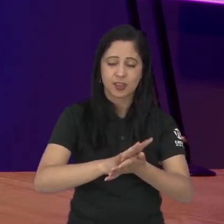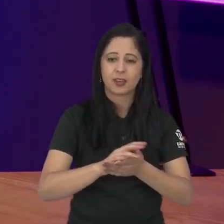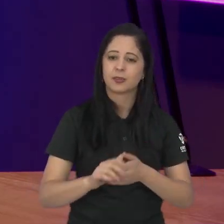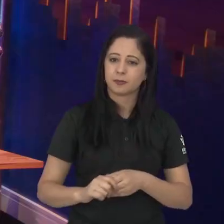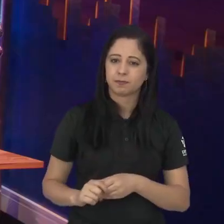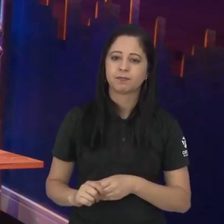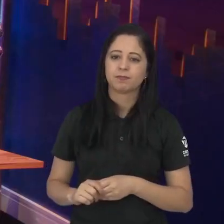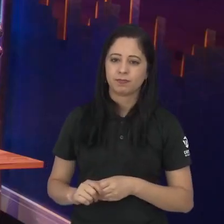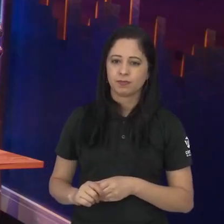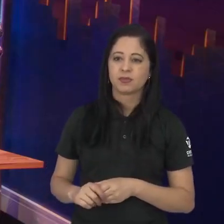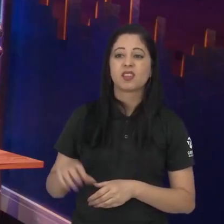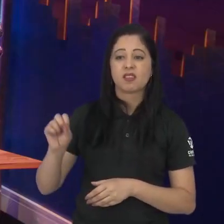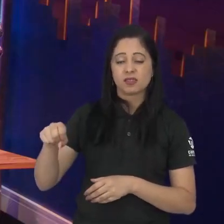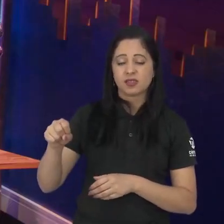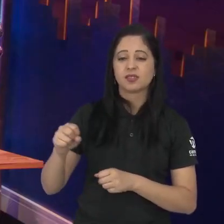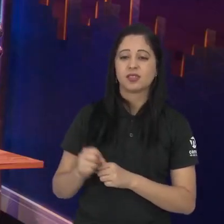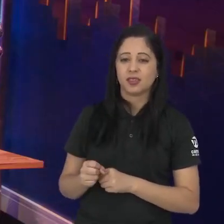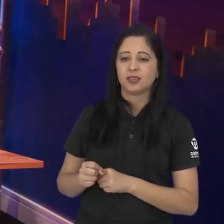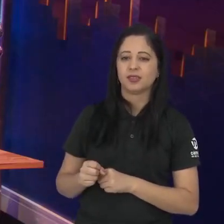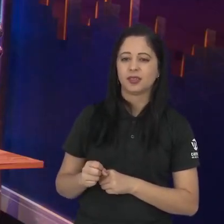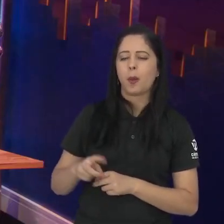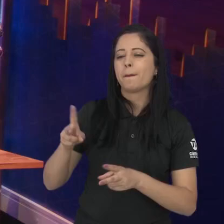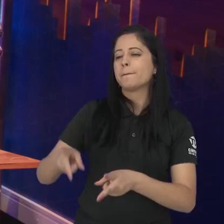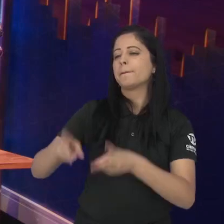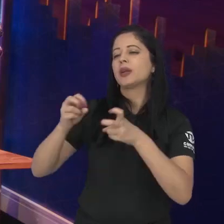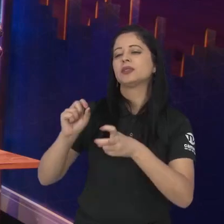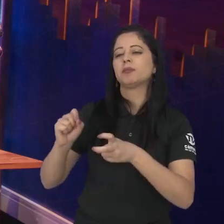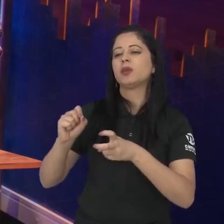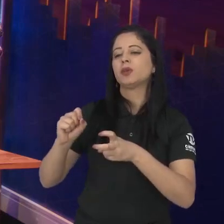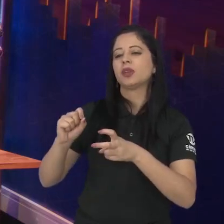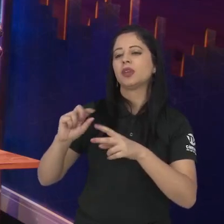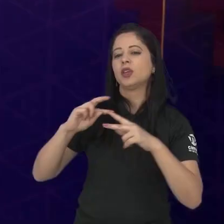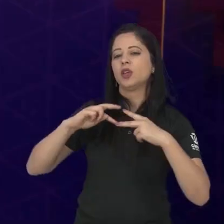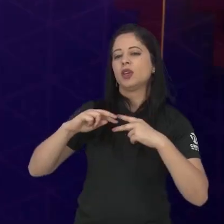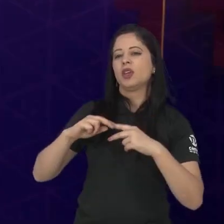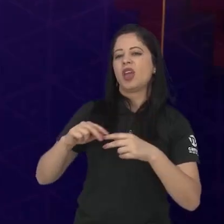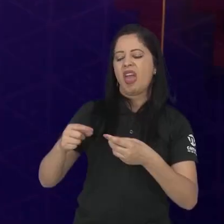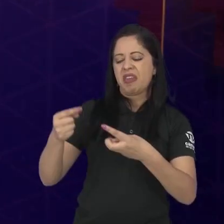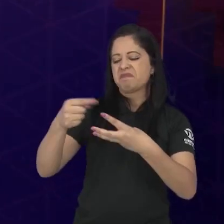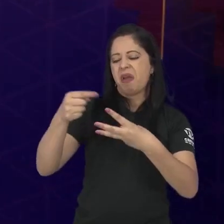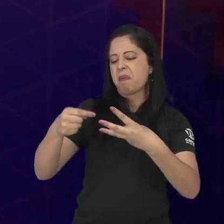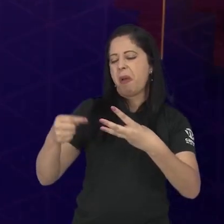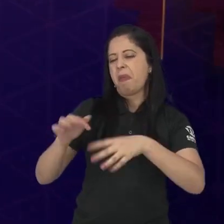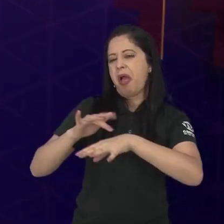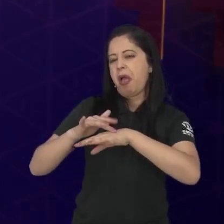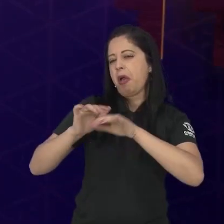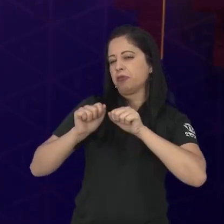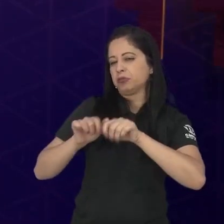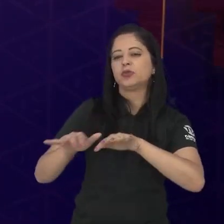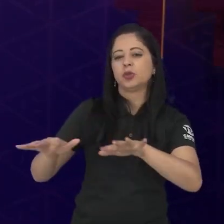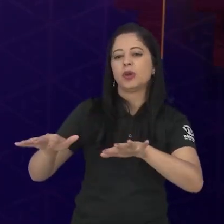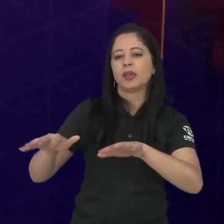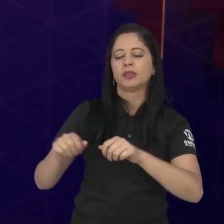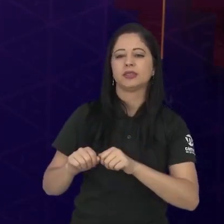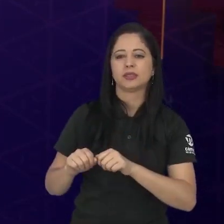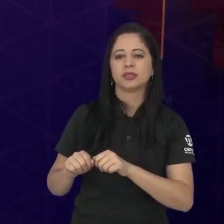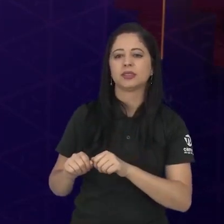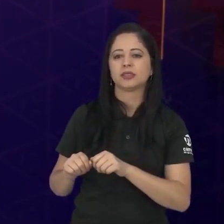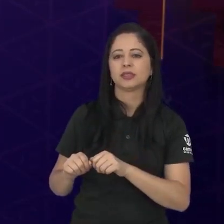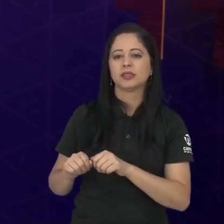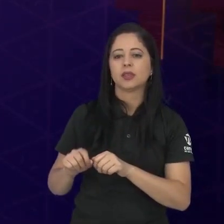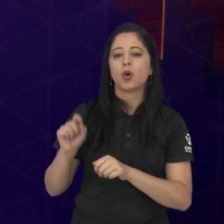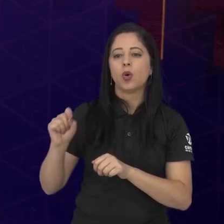humano parece que ele traz uma mensagem nessas pandemias, tanto na Covid, nas pandemias reais e também na